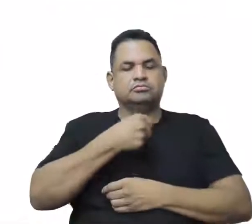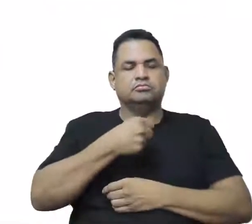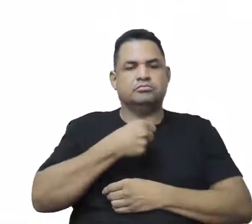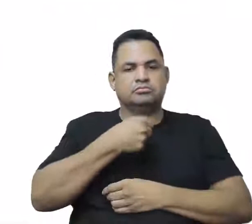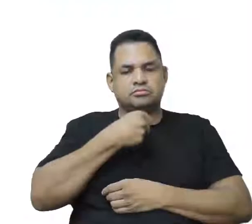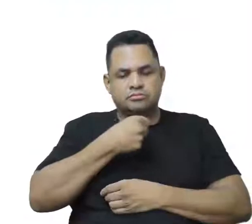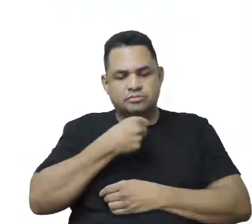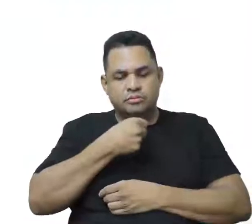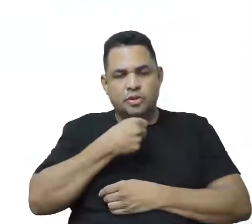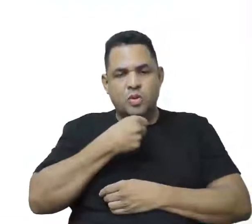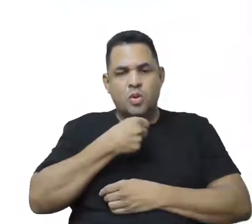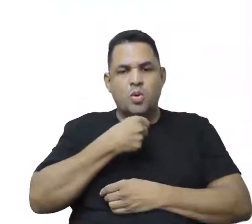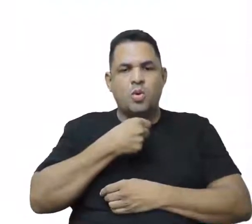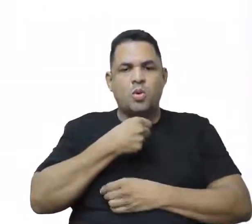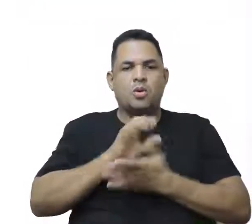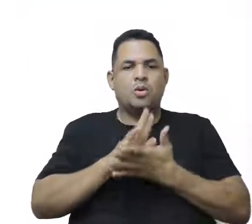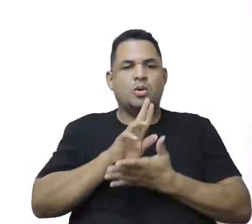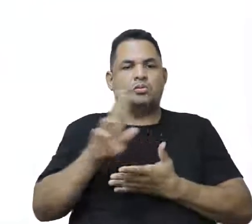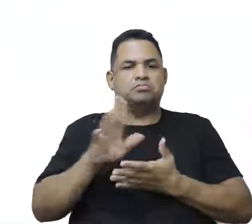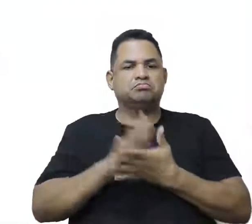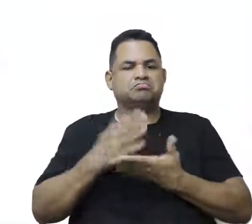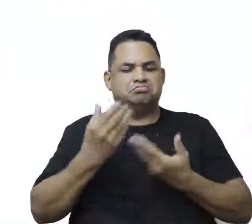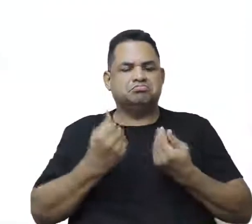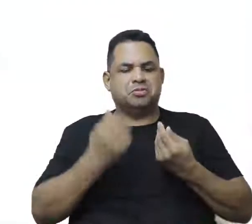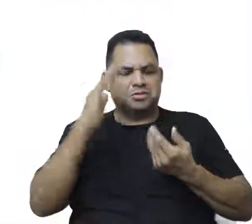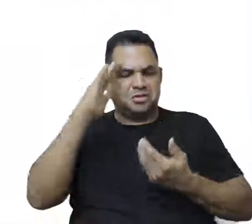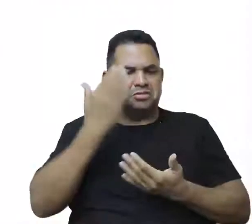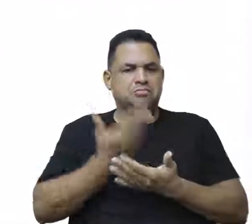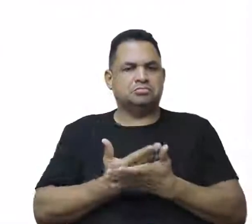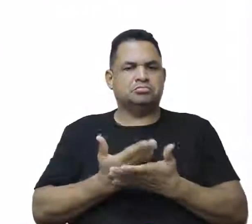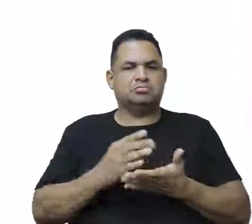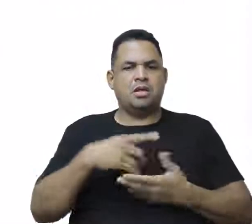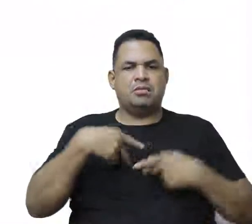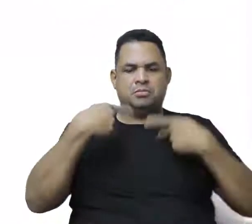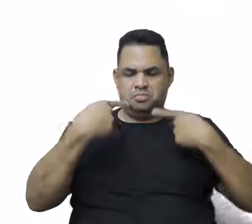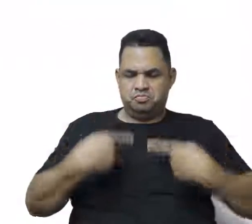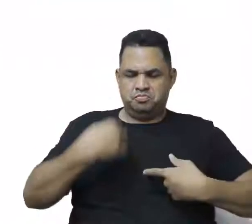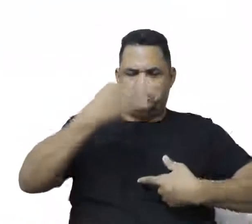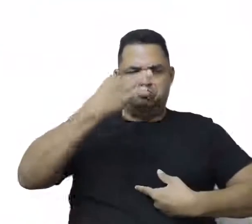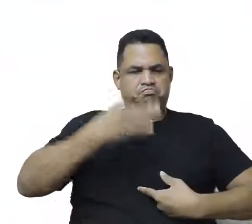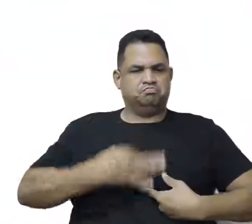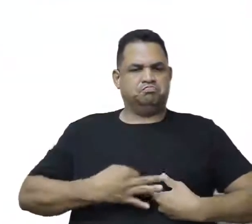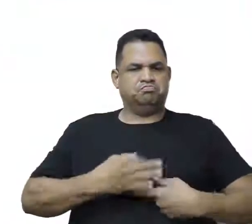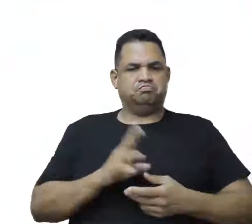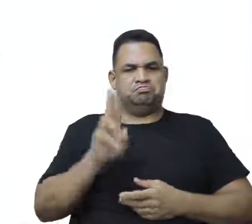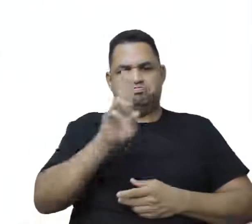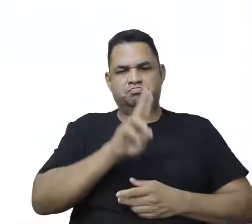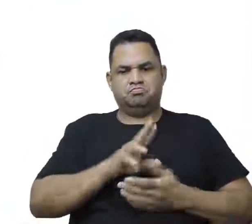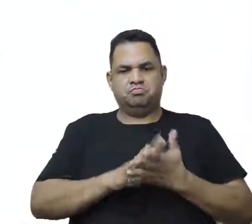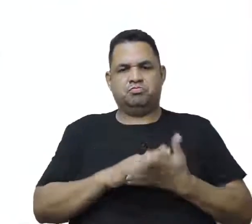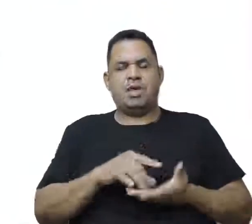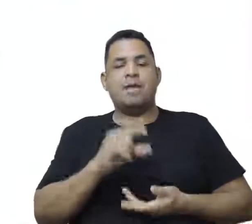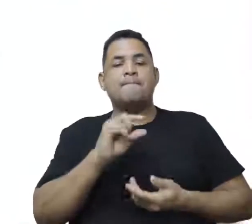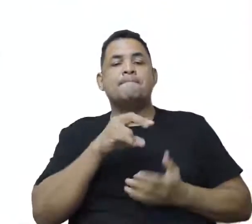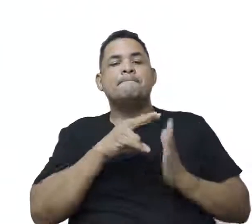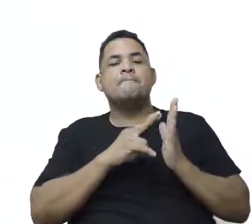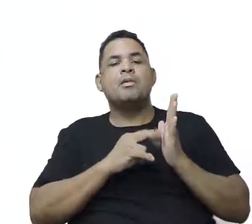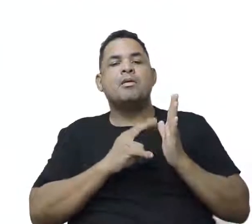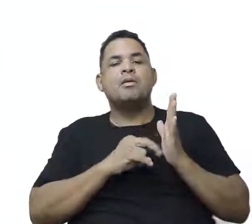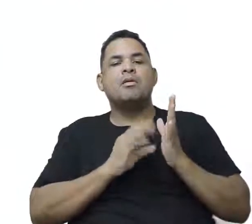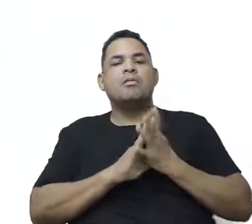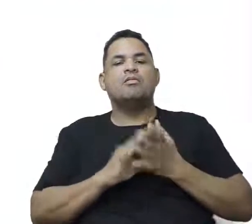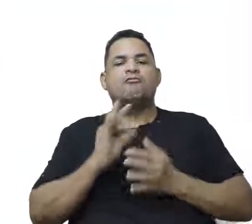nome, demonstrar confiança, adotar uma postura adequada, utilizar um vocabulário